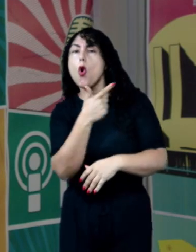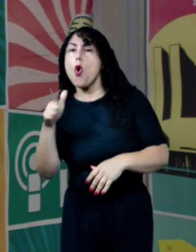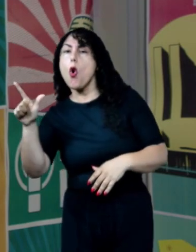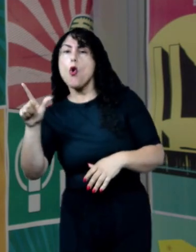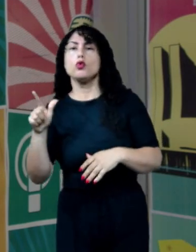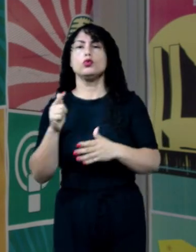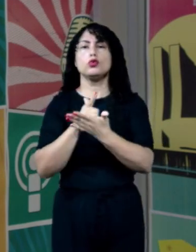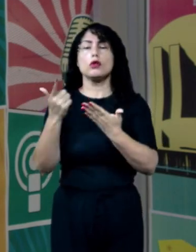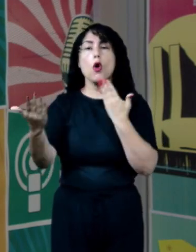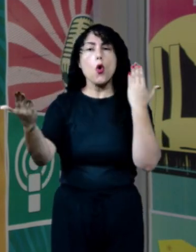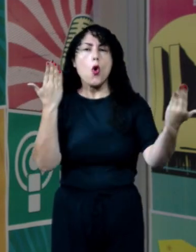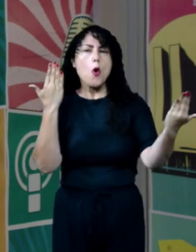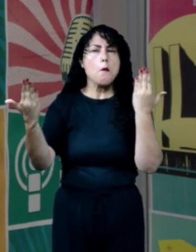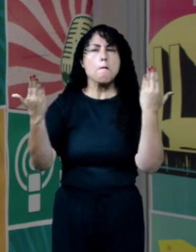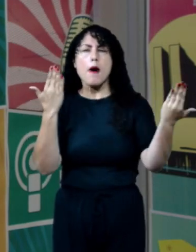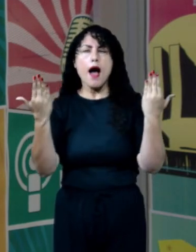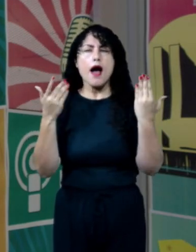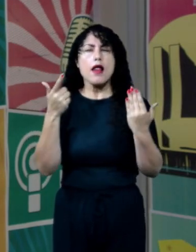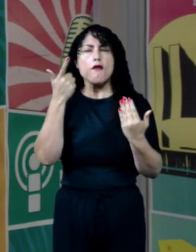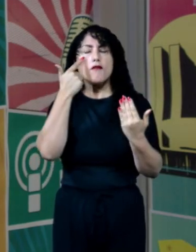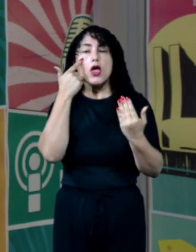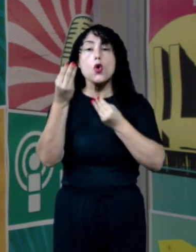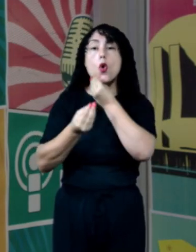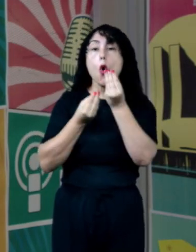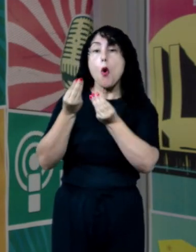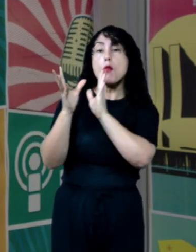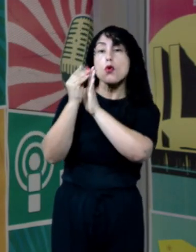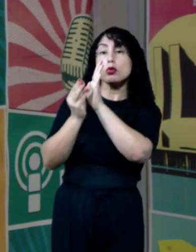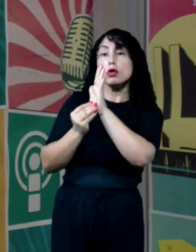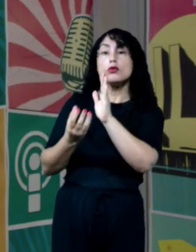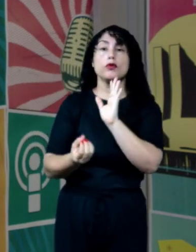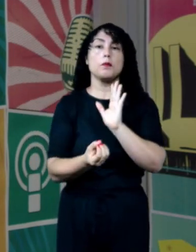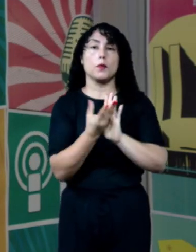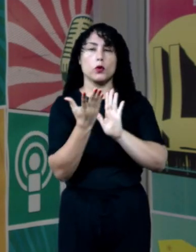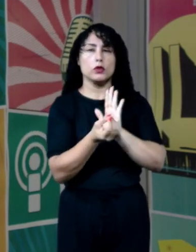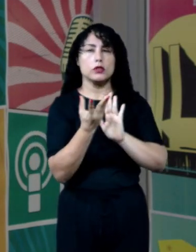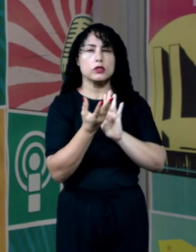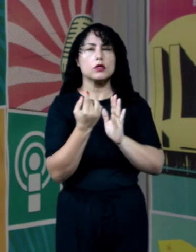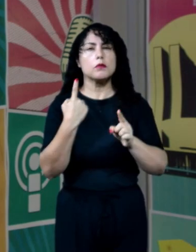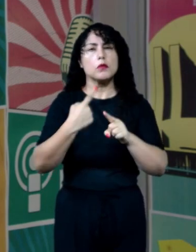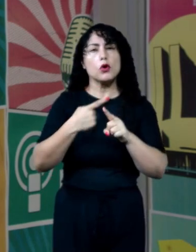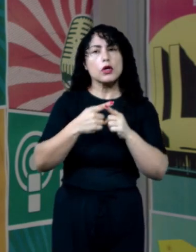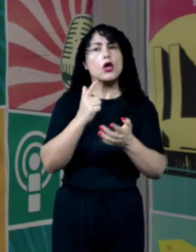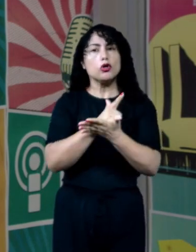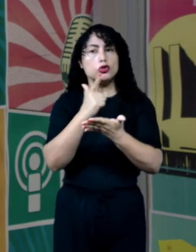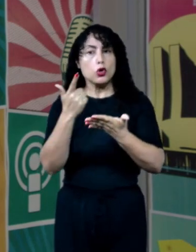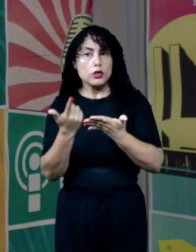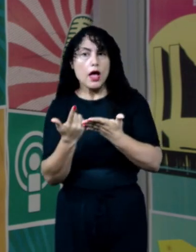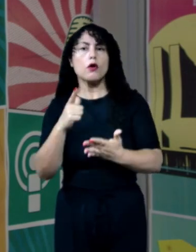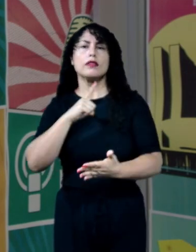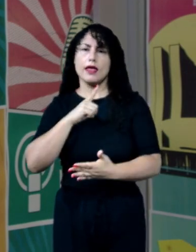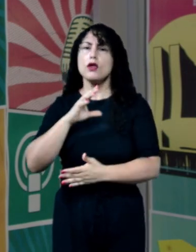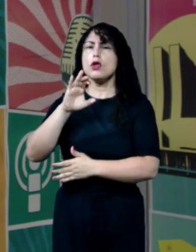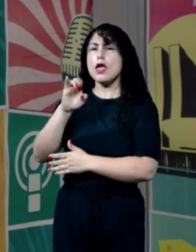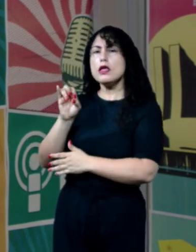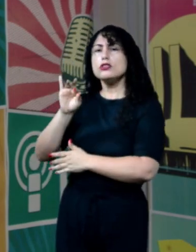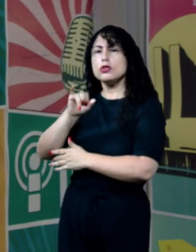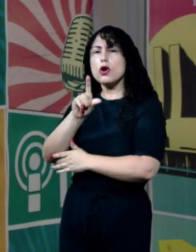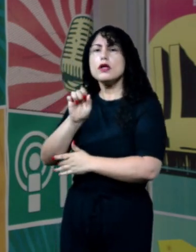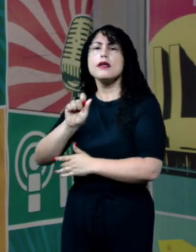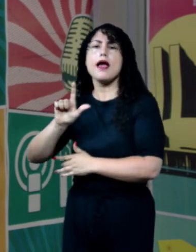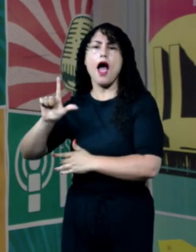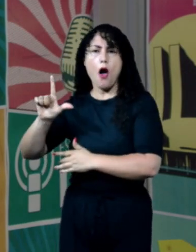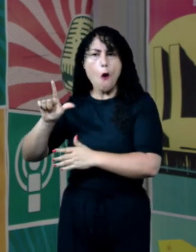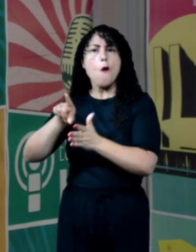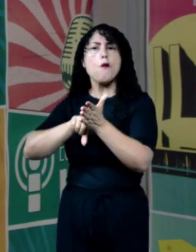Compara. Veja como a matéria foi produzida. Entendeu? Porque, assim, os jornais têm editorial. Claro que tem.